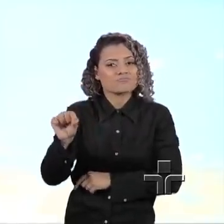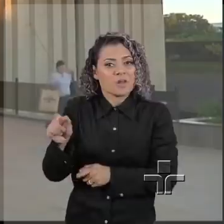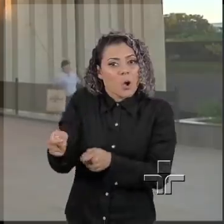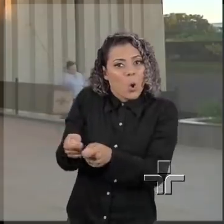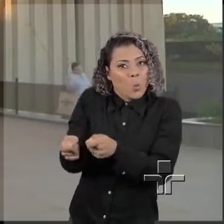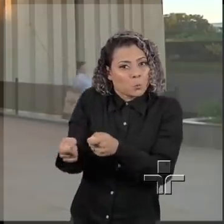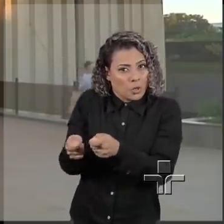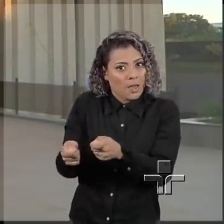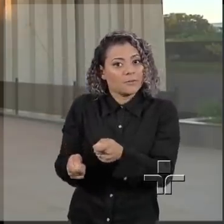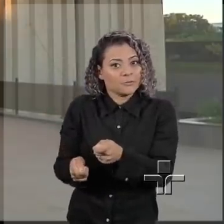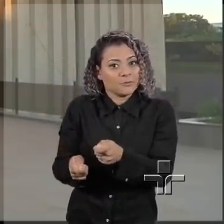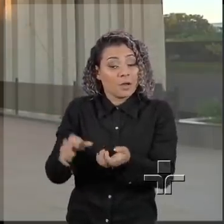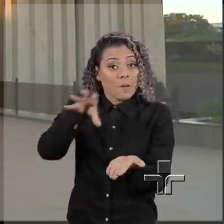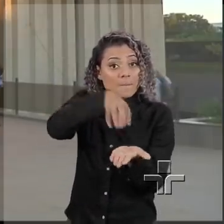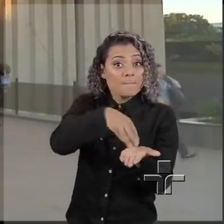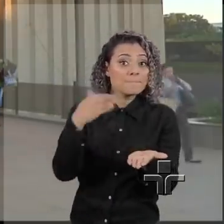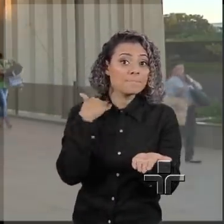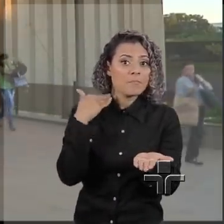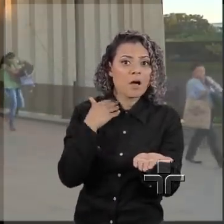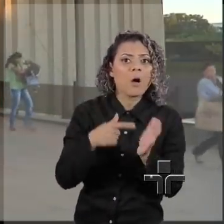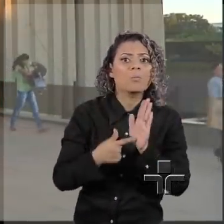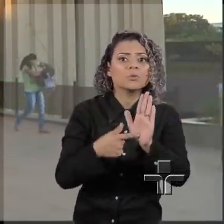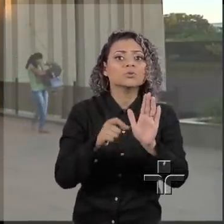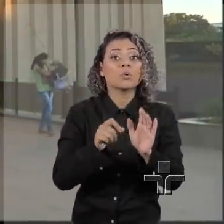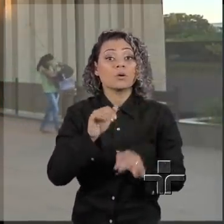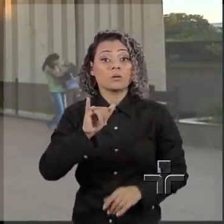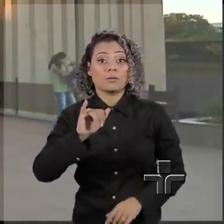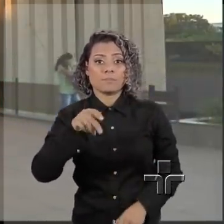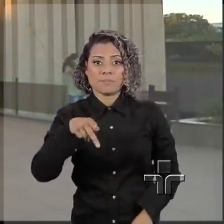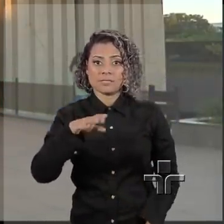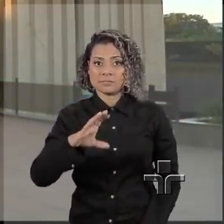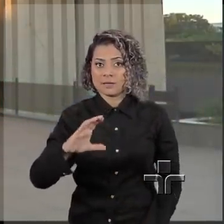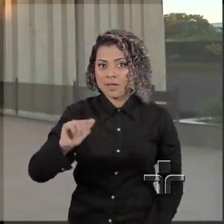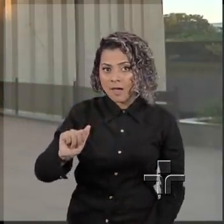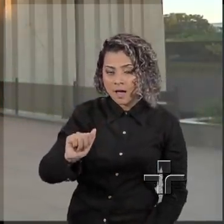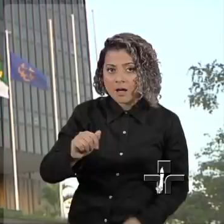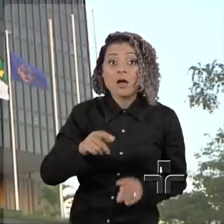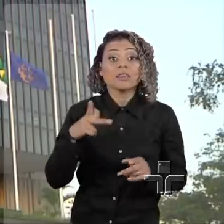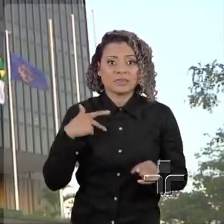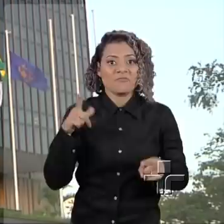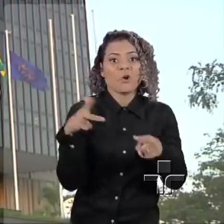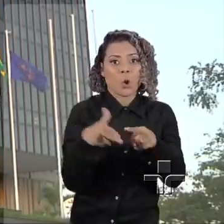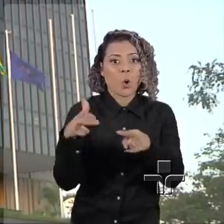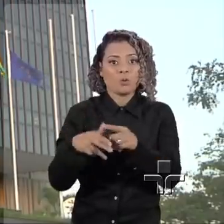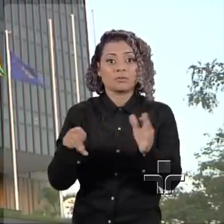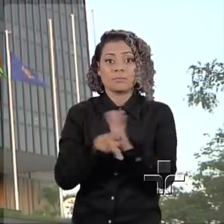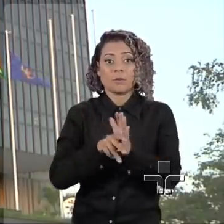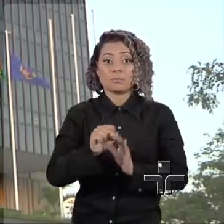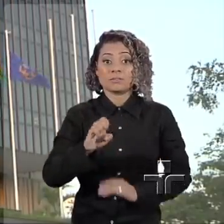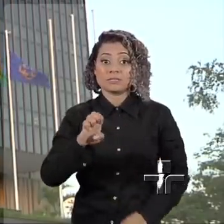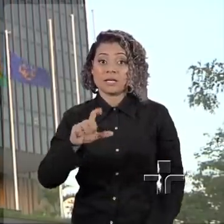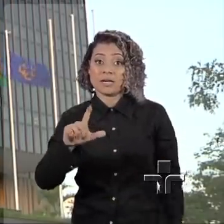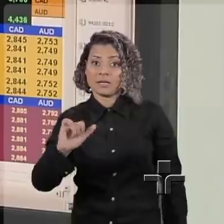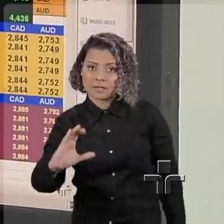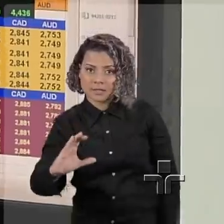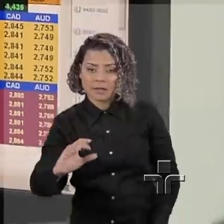Central. O Banco Central acompanhou o movimento do IPCA e aplicou cortes na taxa Selic, e os juros devem terminar o